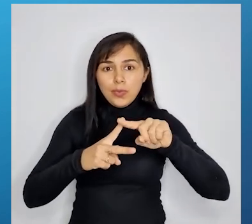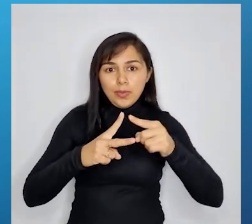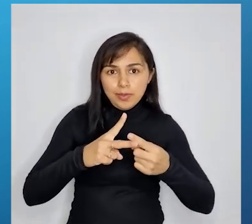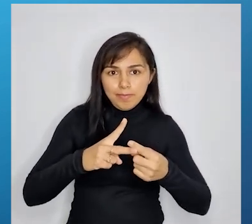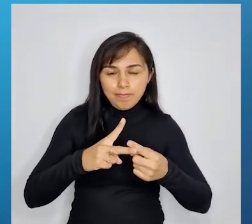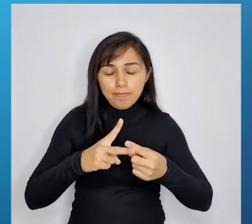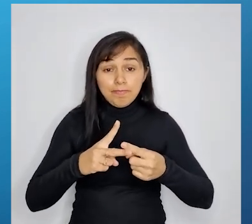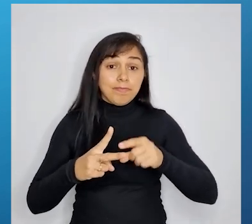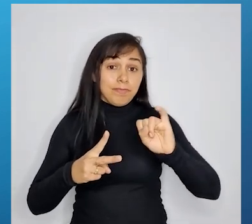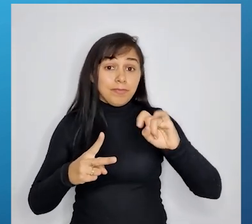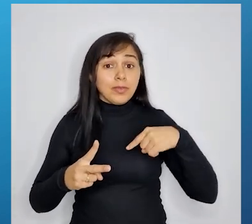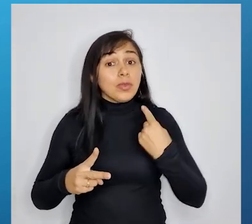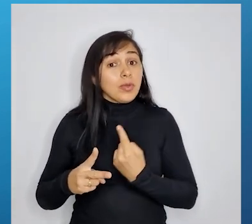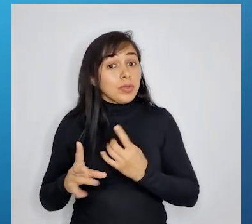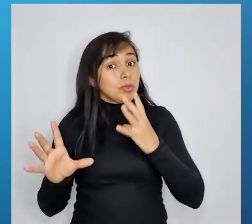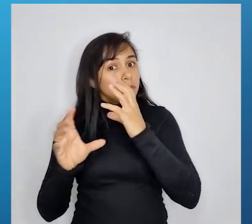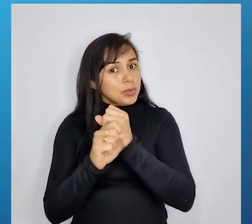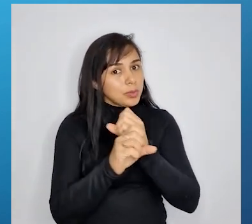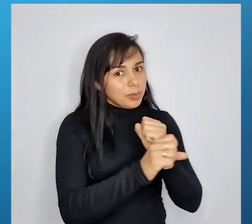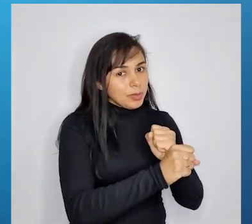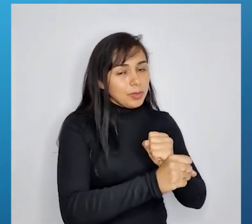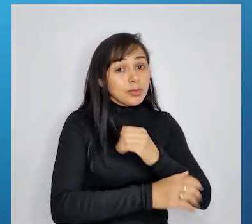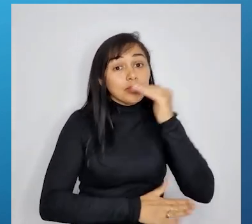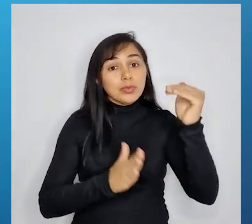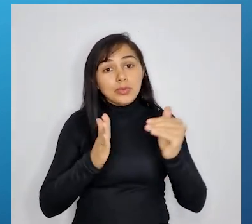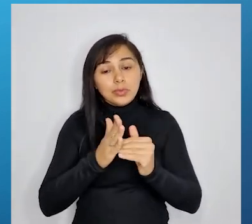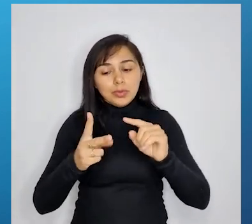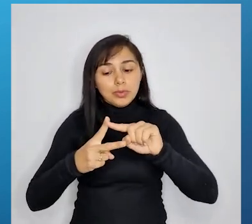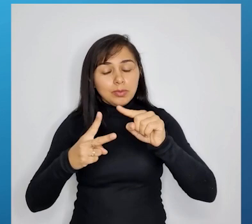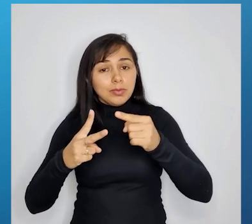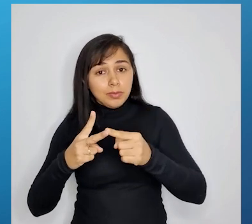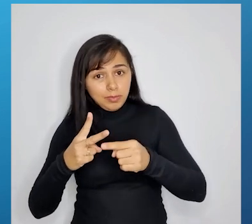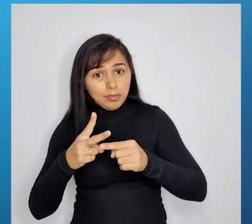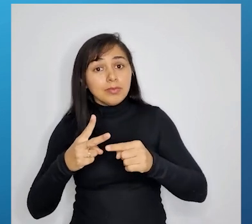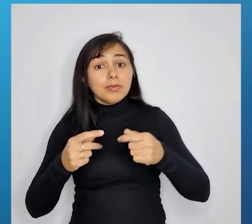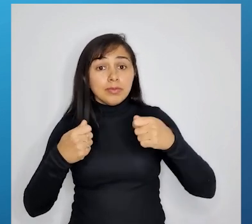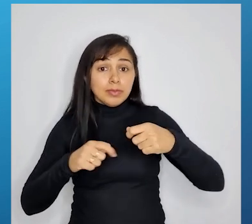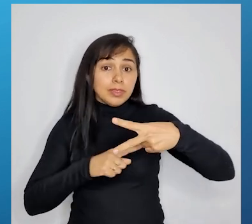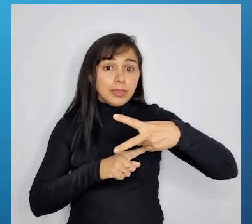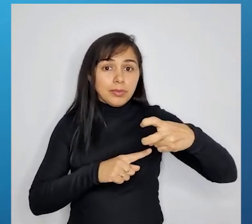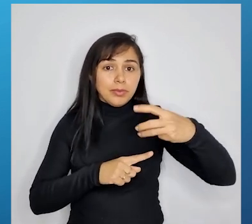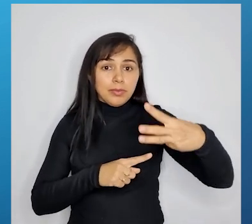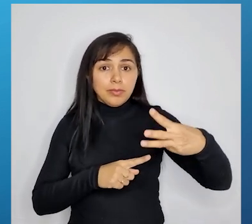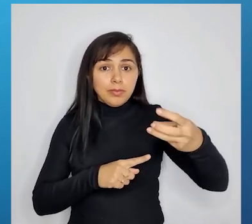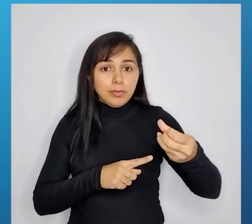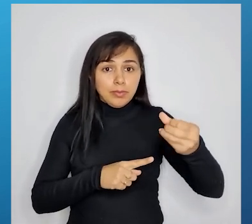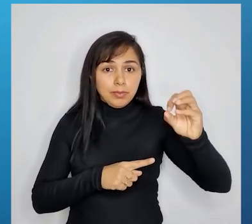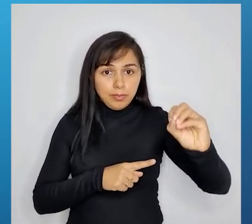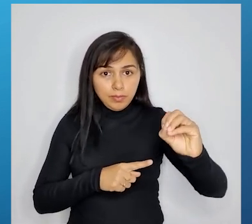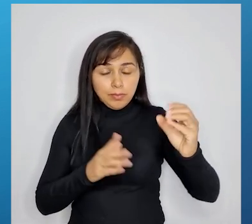você somar todos os ângulos, não tem que dar 360? Então, vamos somar todos eles. 78